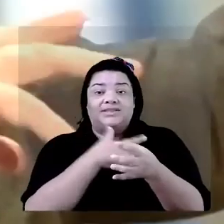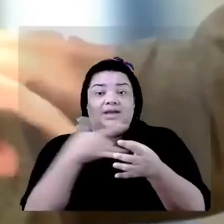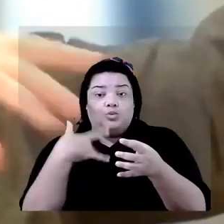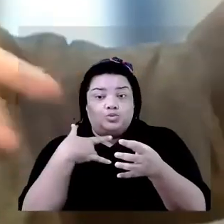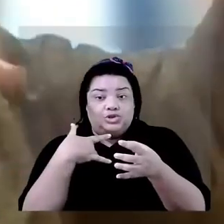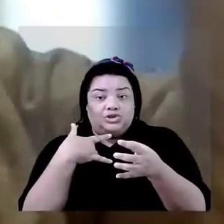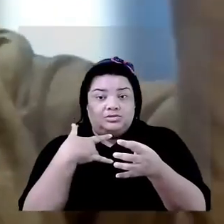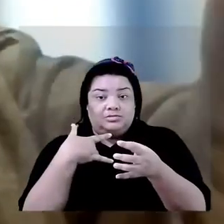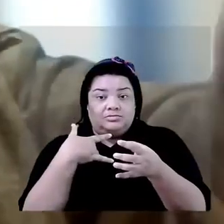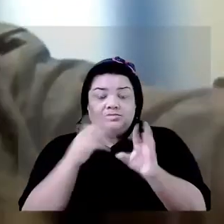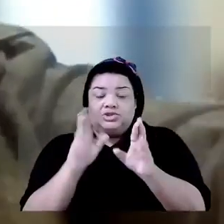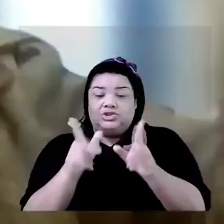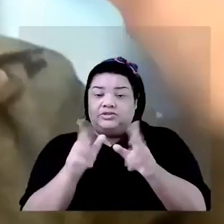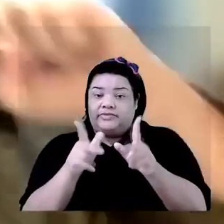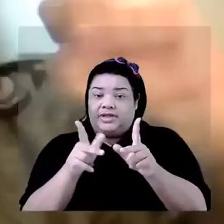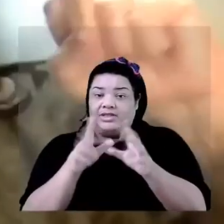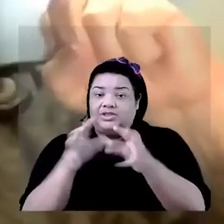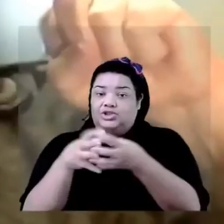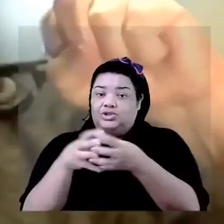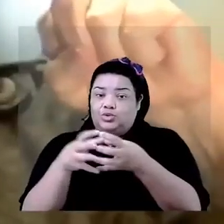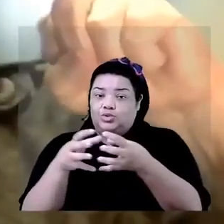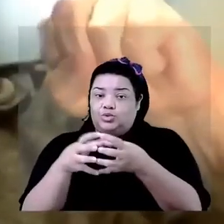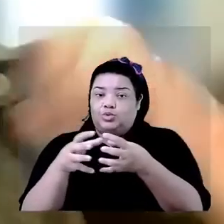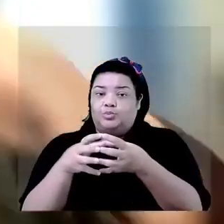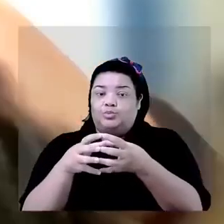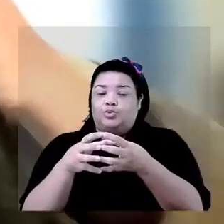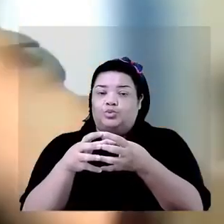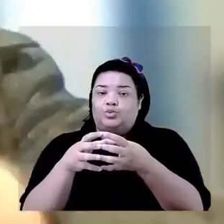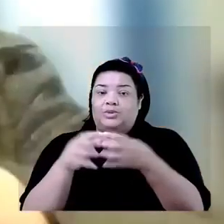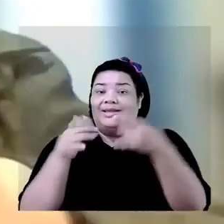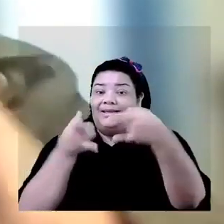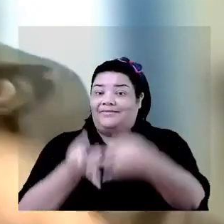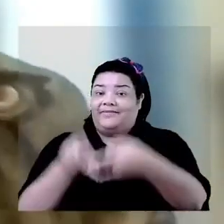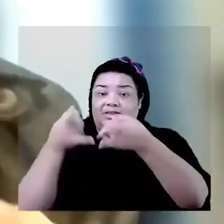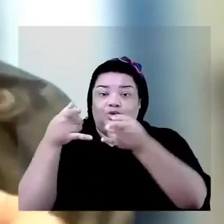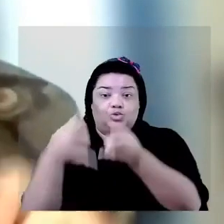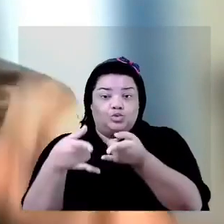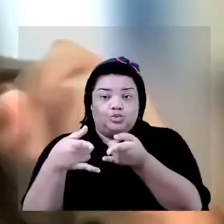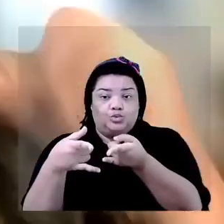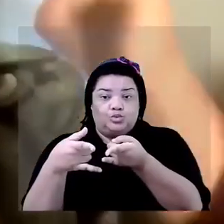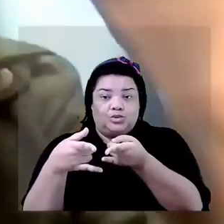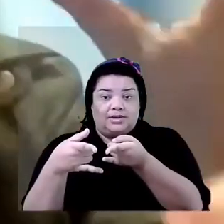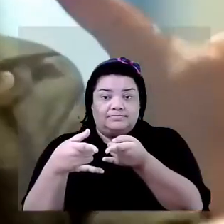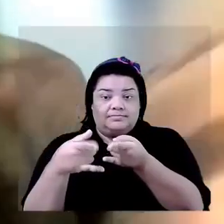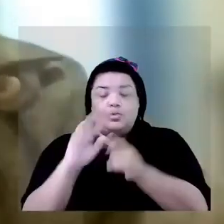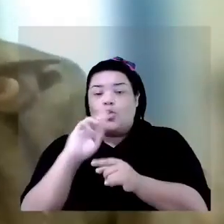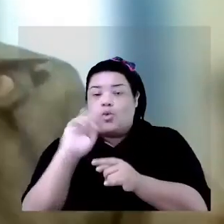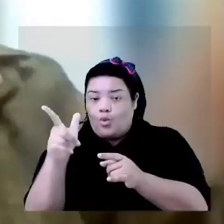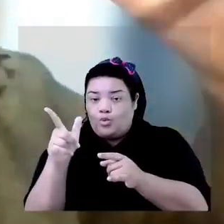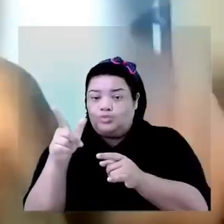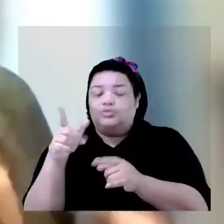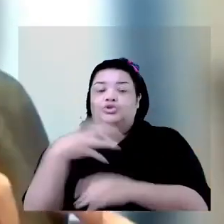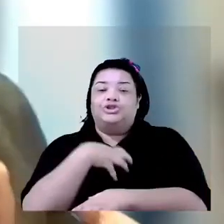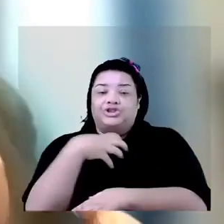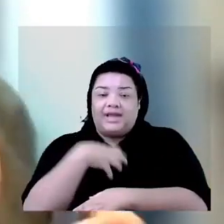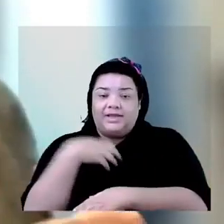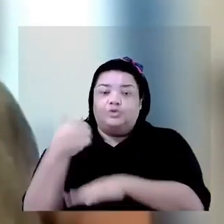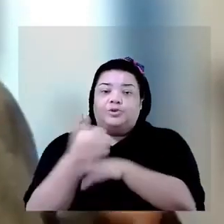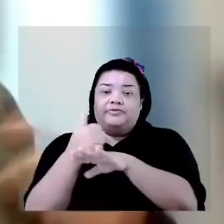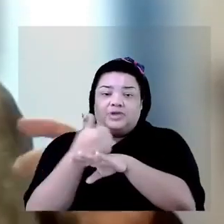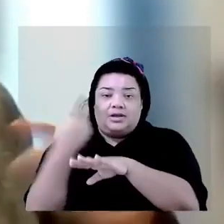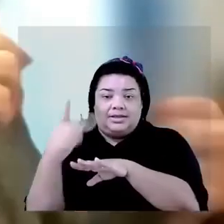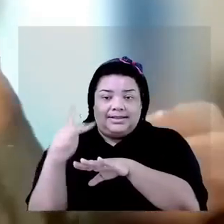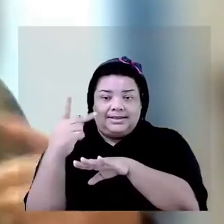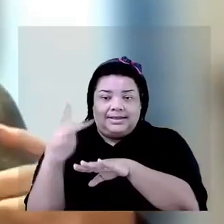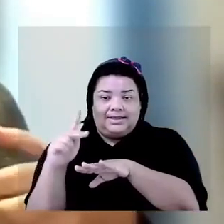turma deles. A turma lá da infraestrutura tem a cultura profissional deles.